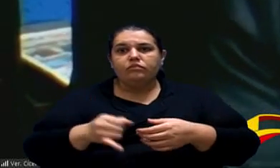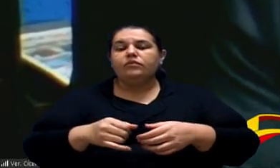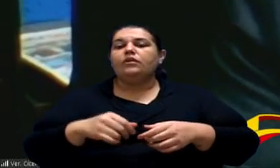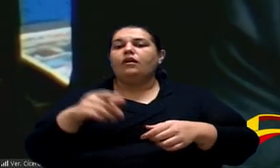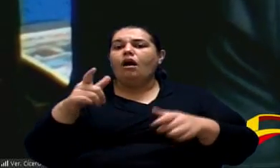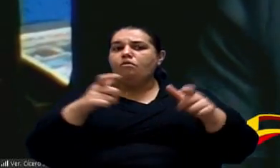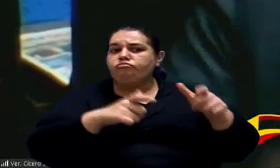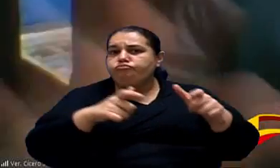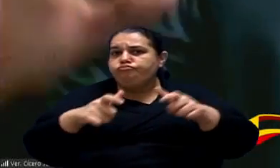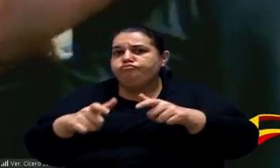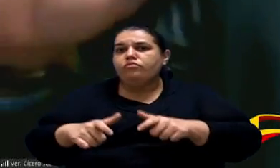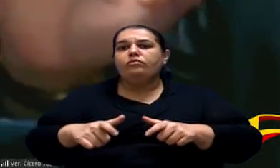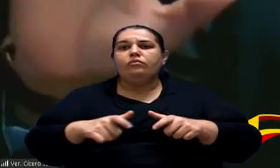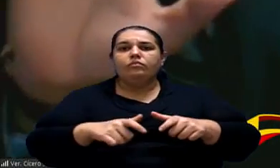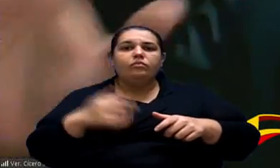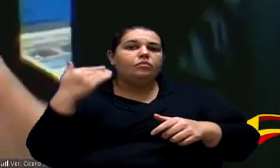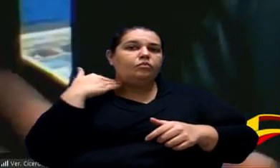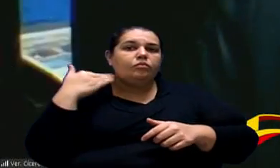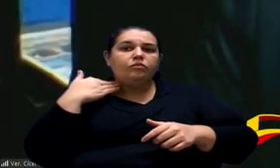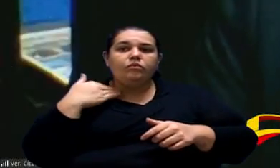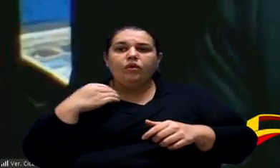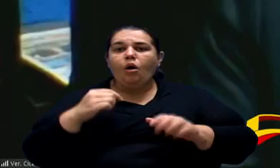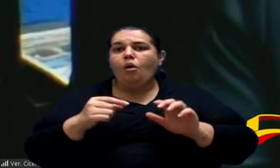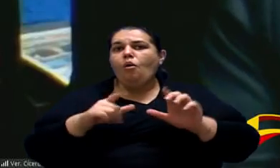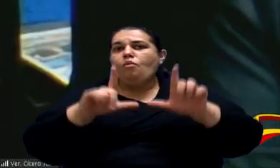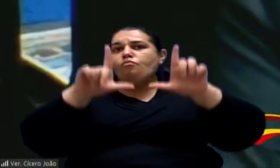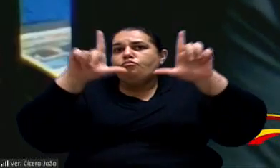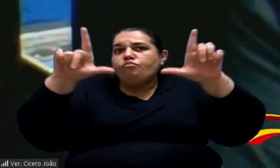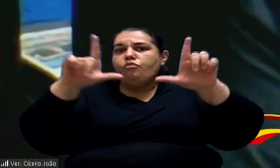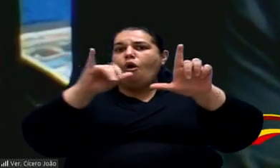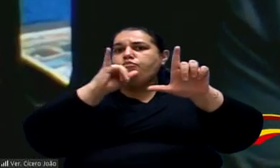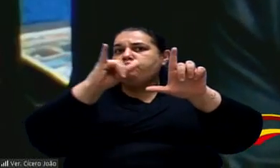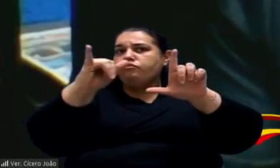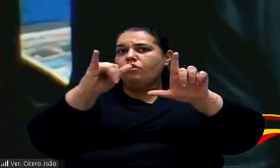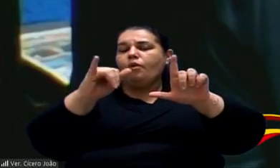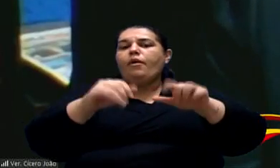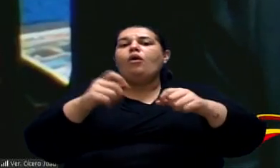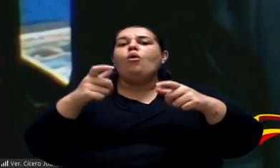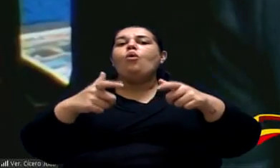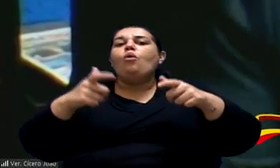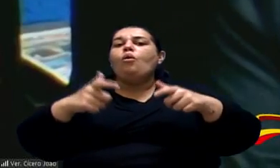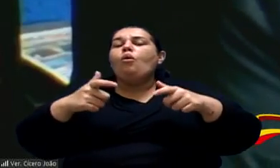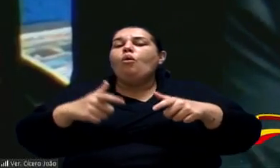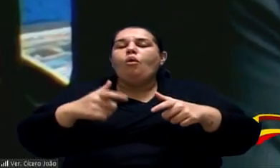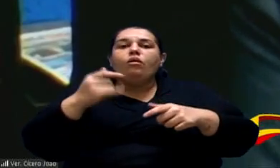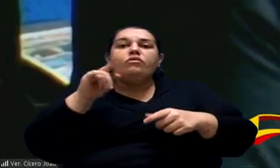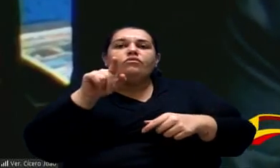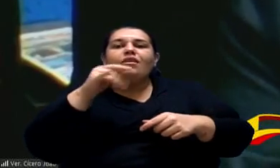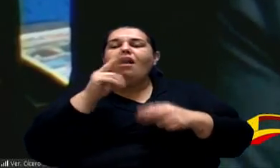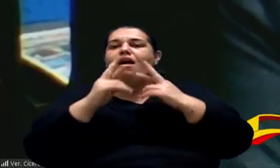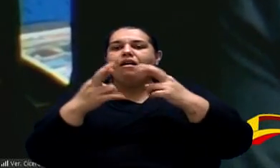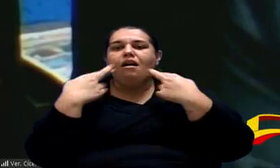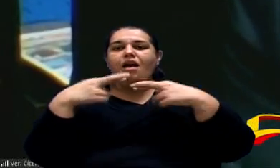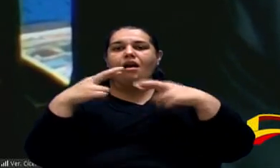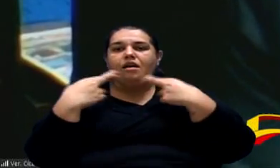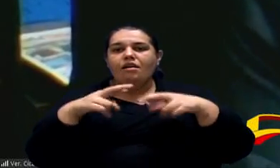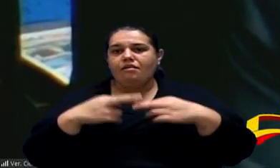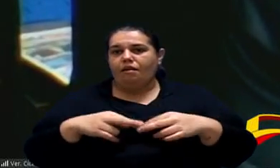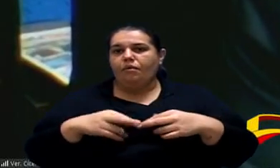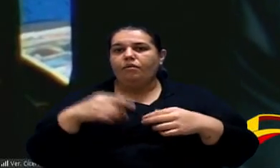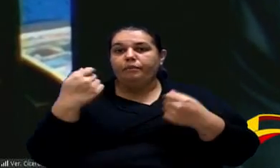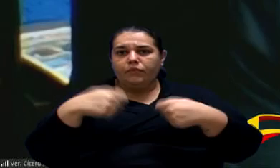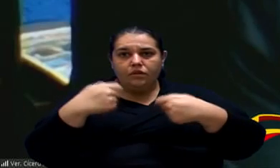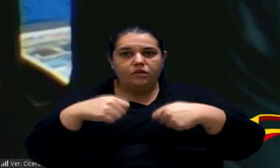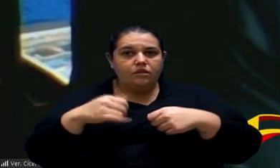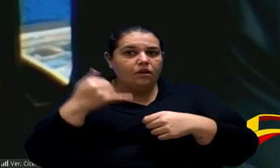aí, de banco, um informativo aonde ele vai fazer a reclamação nesse momento que vai vir a fiscalização e vai atuar. Isso